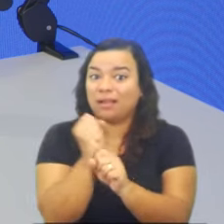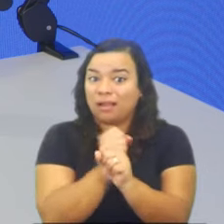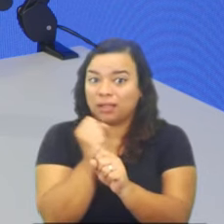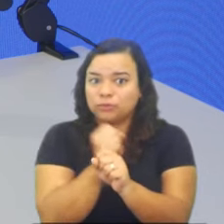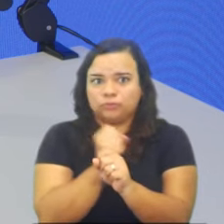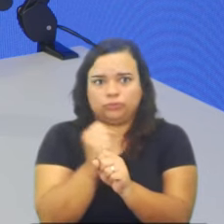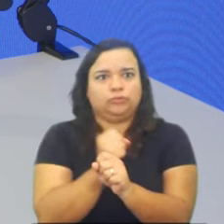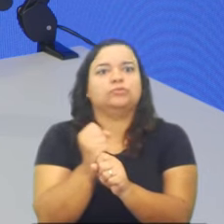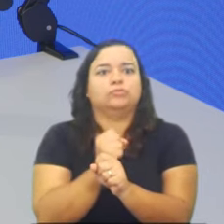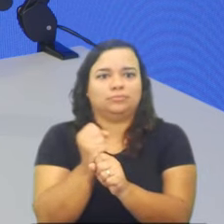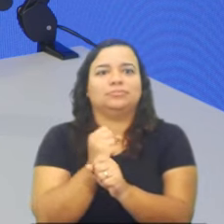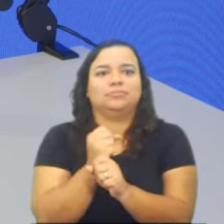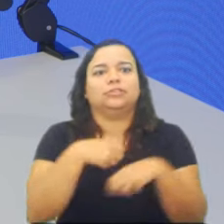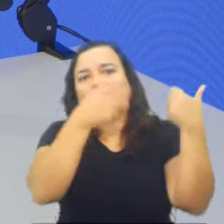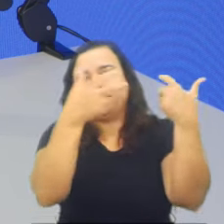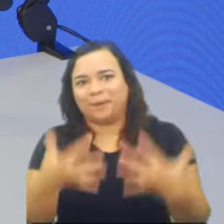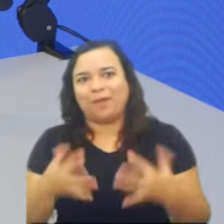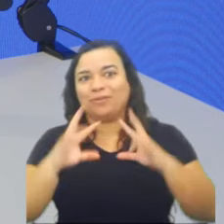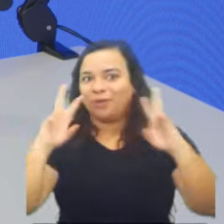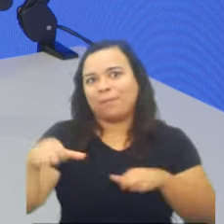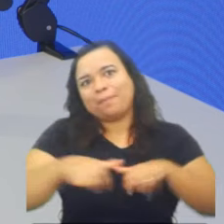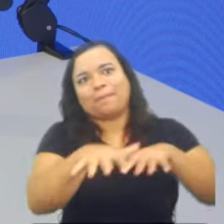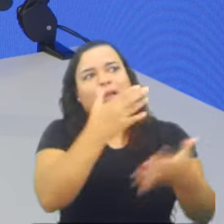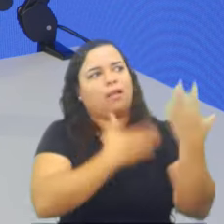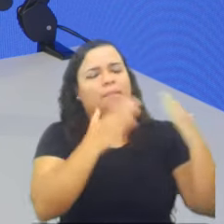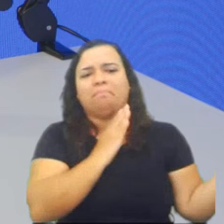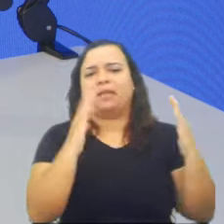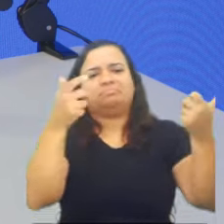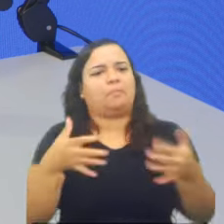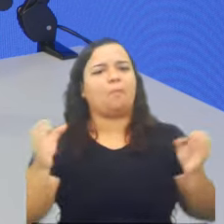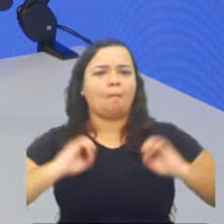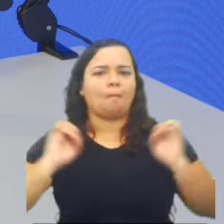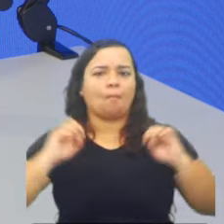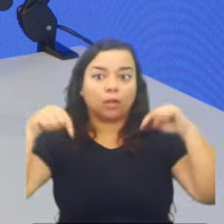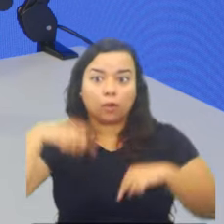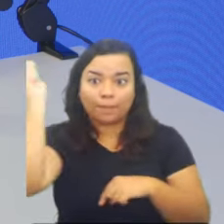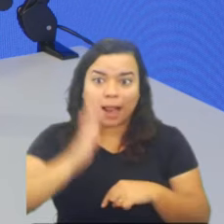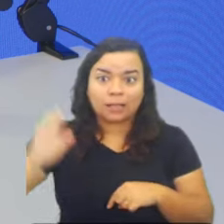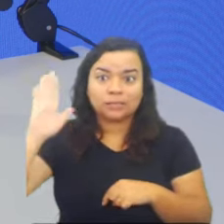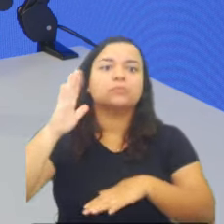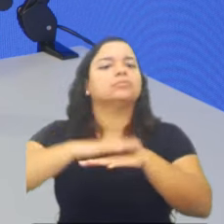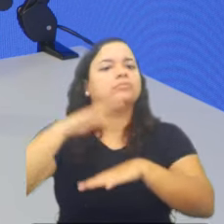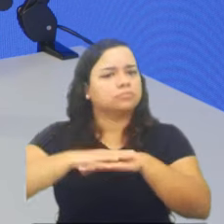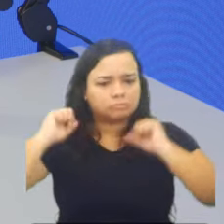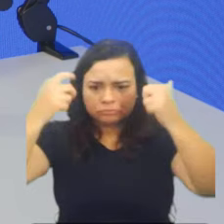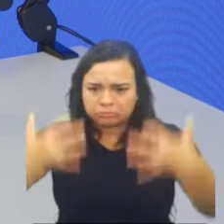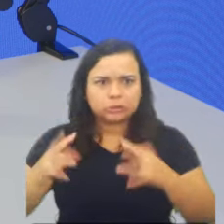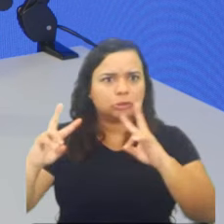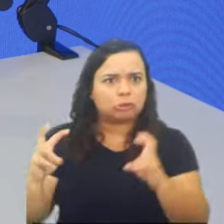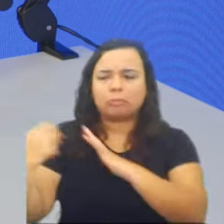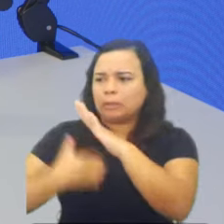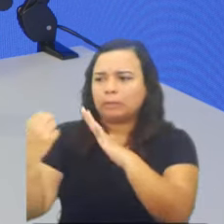ftou esse tema né E que ninguém falava sobre isso naquela época né hoje o Brasil inteiro fala e e as empresas